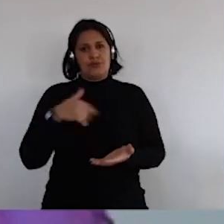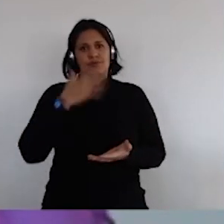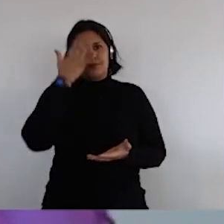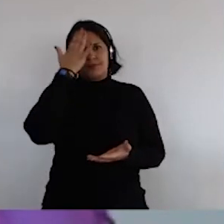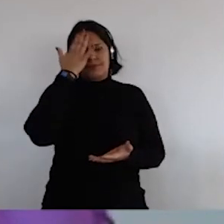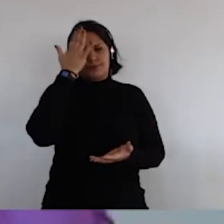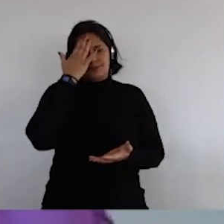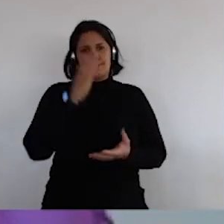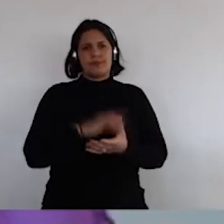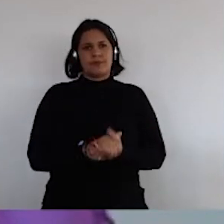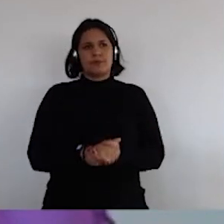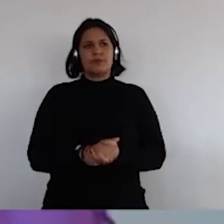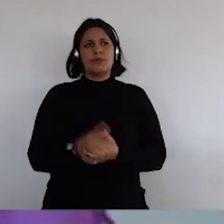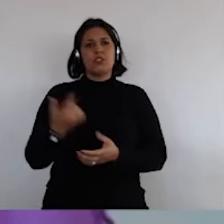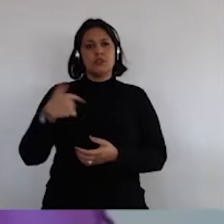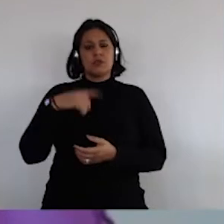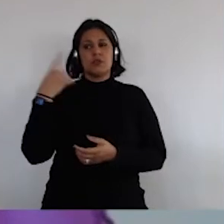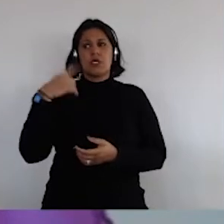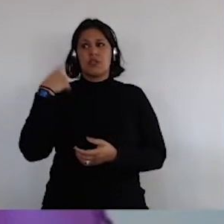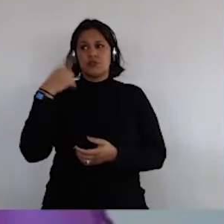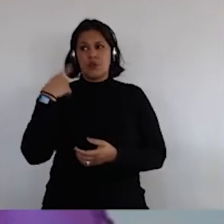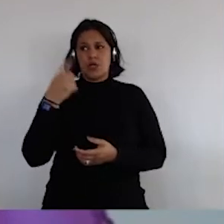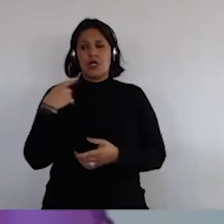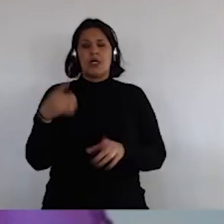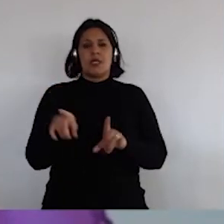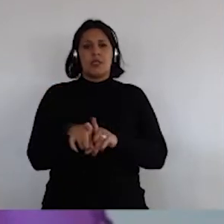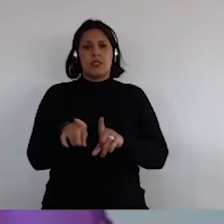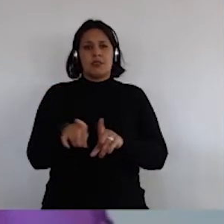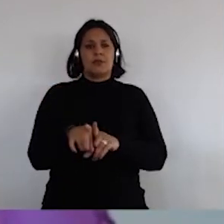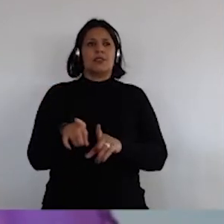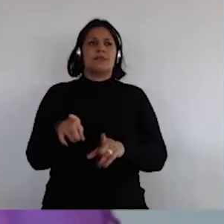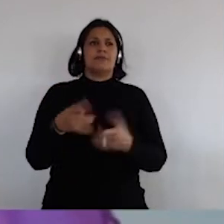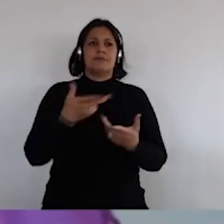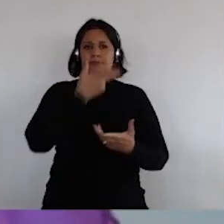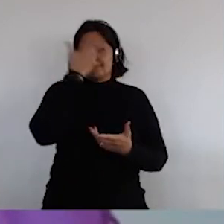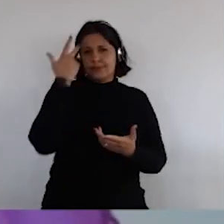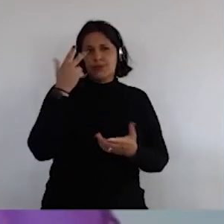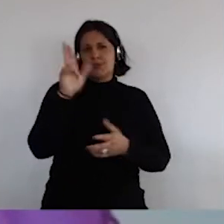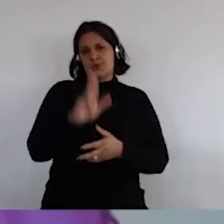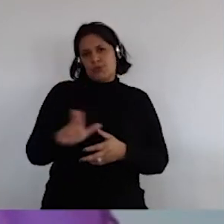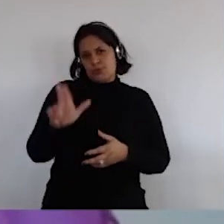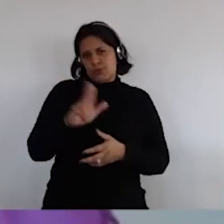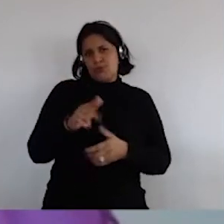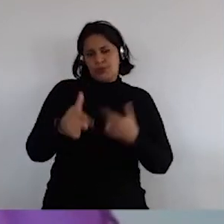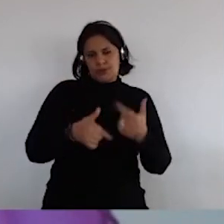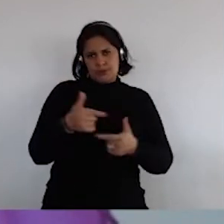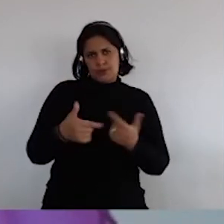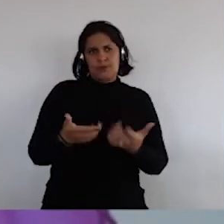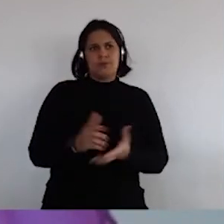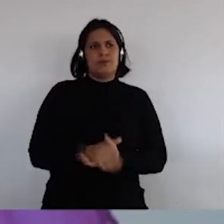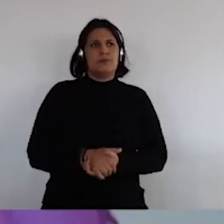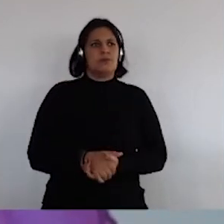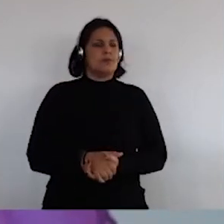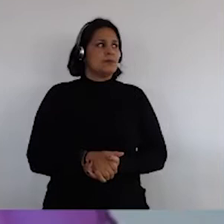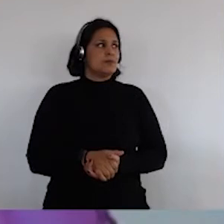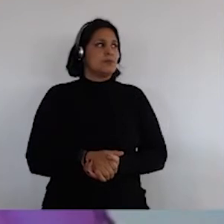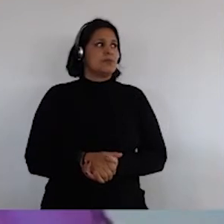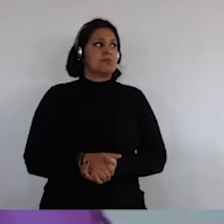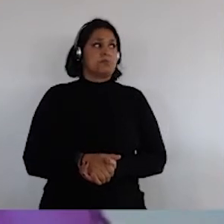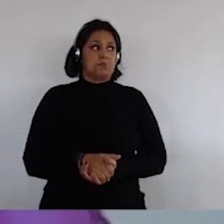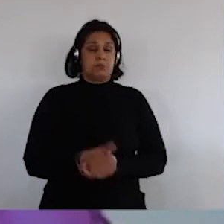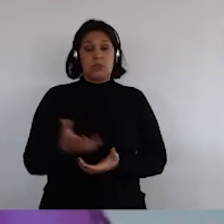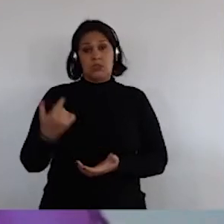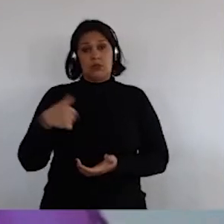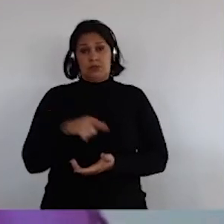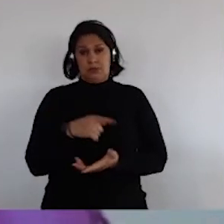nós, advogados e advogadas, o acessamos. Não se pode deixar de citar, jamais,